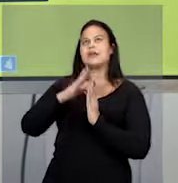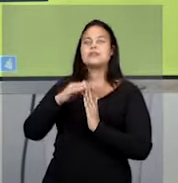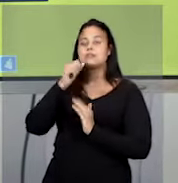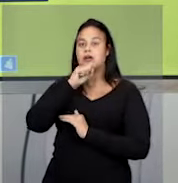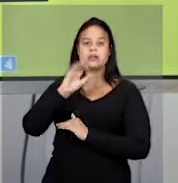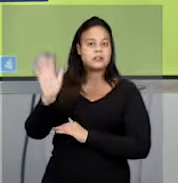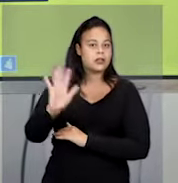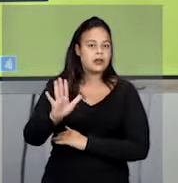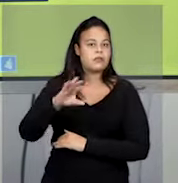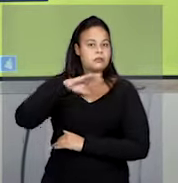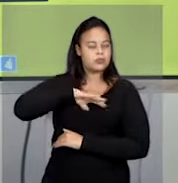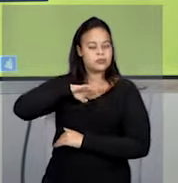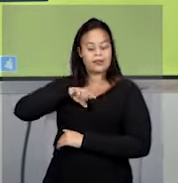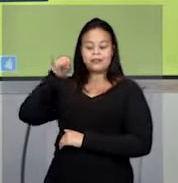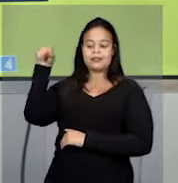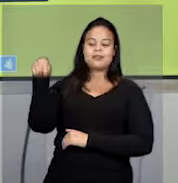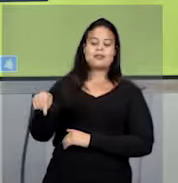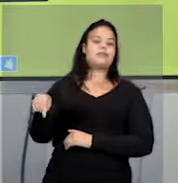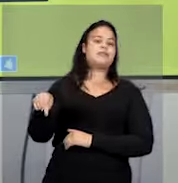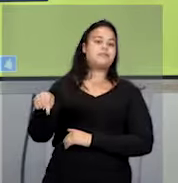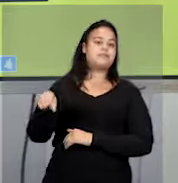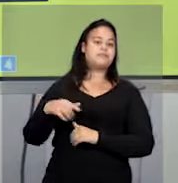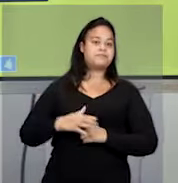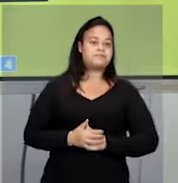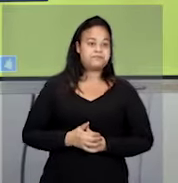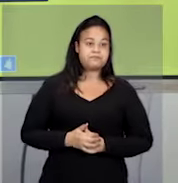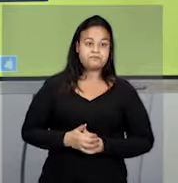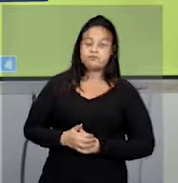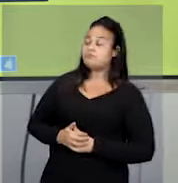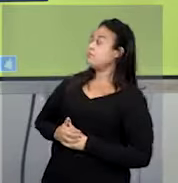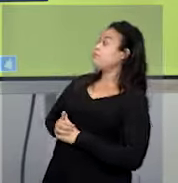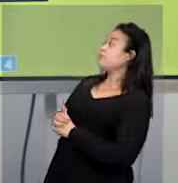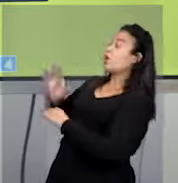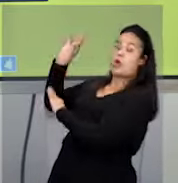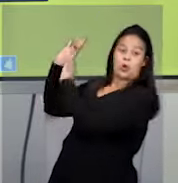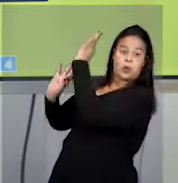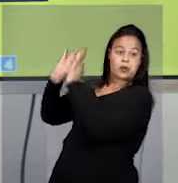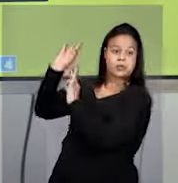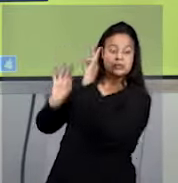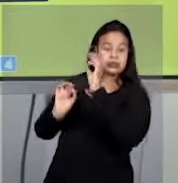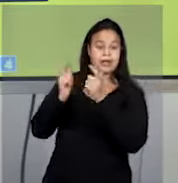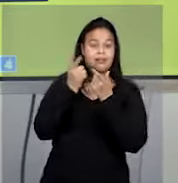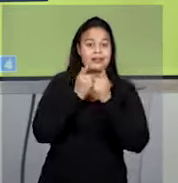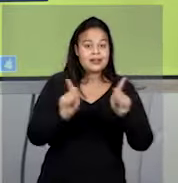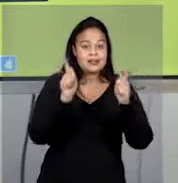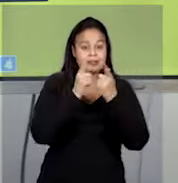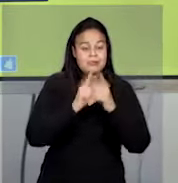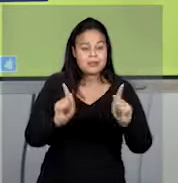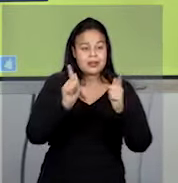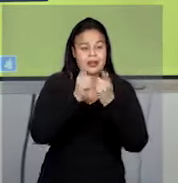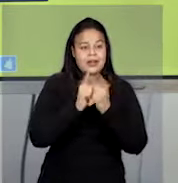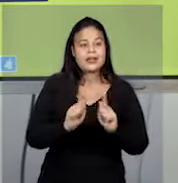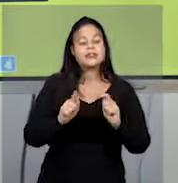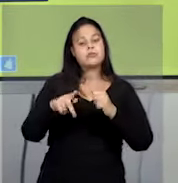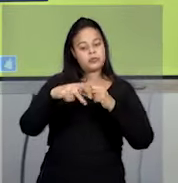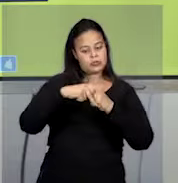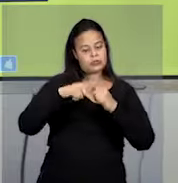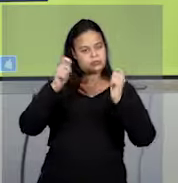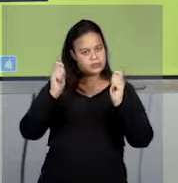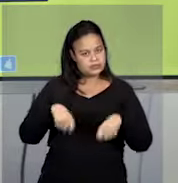organizados na gramática. E isso não adianta a gente fugir. Por mais que a gente fale tudo isso sem precisar de